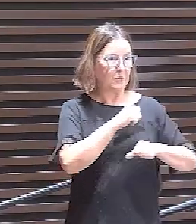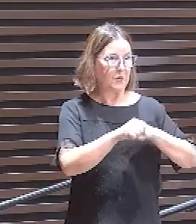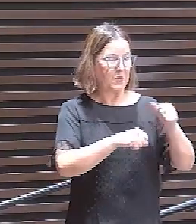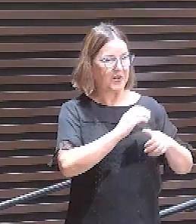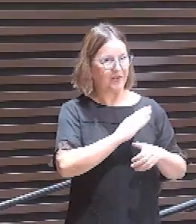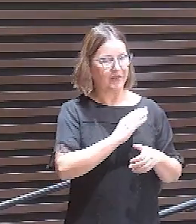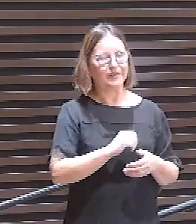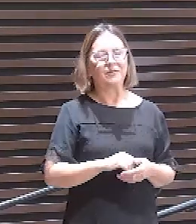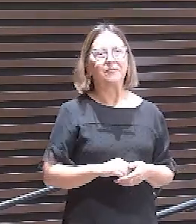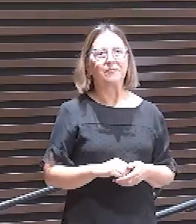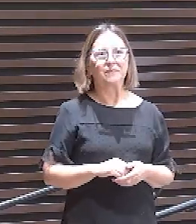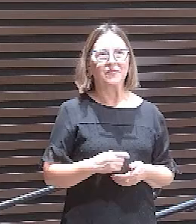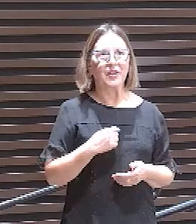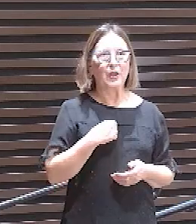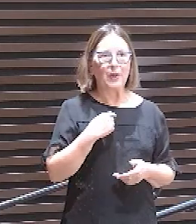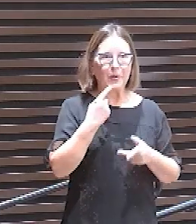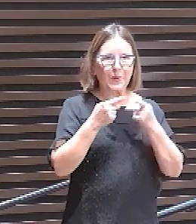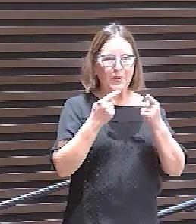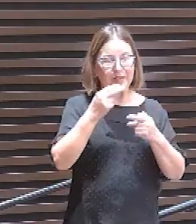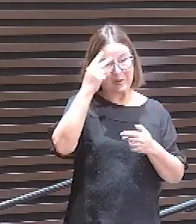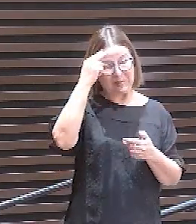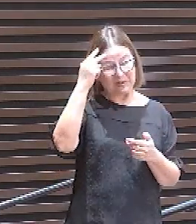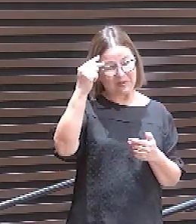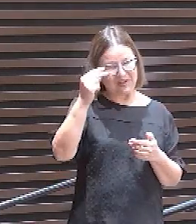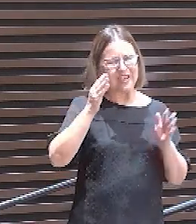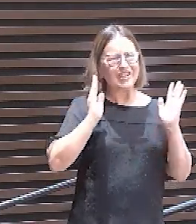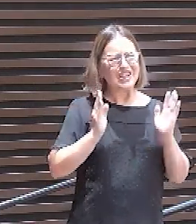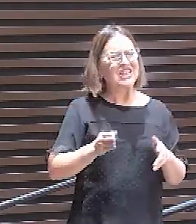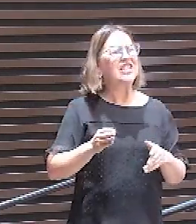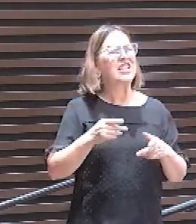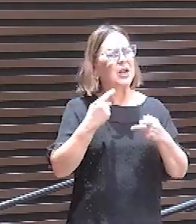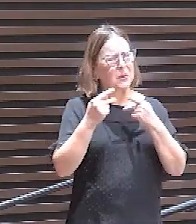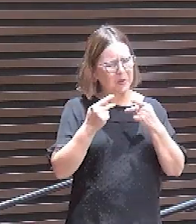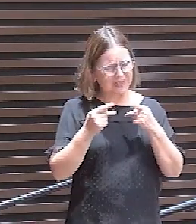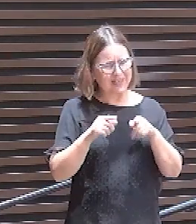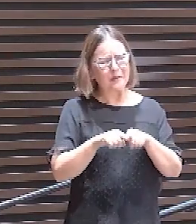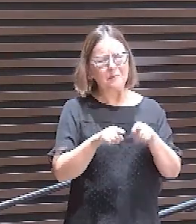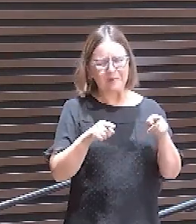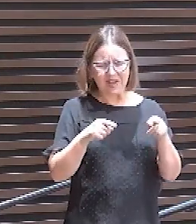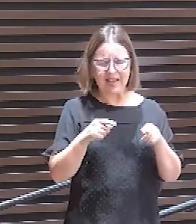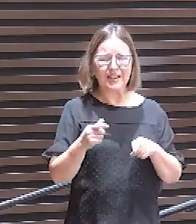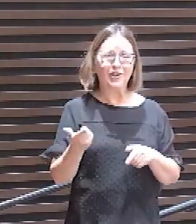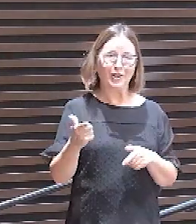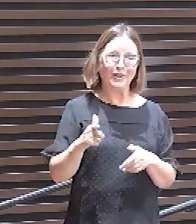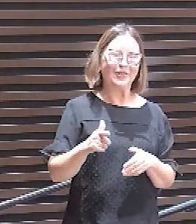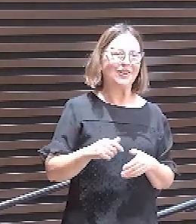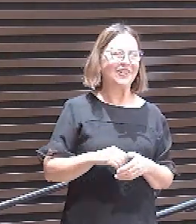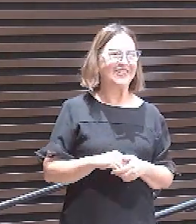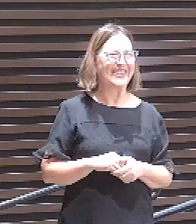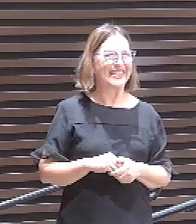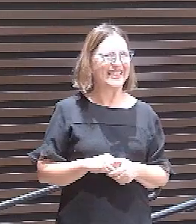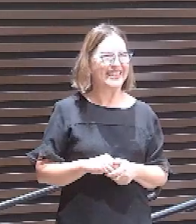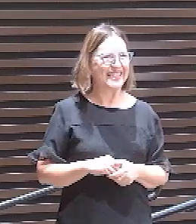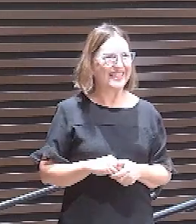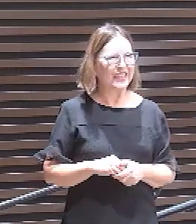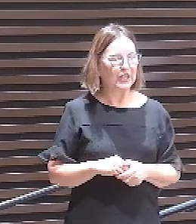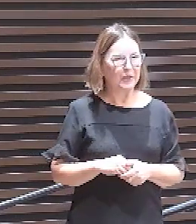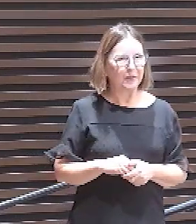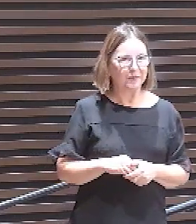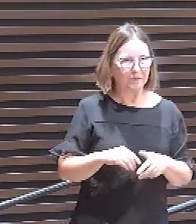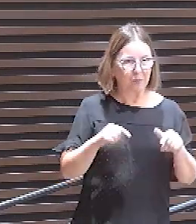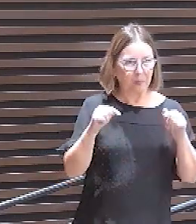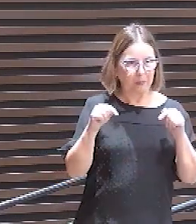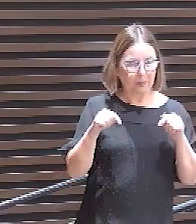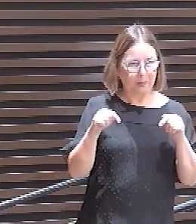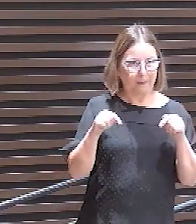já contei, mas eu vou ainda pegar um pouquinho, tenho uns minutinhos. Já falei muito, mas espera aí. Aqui no